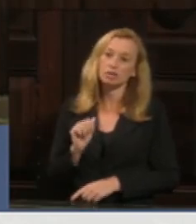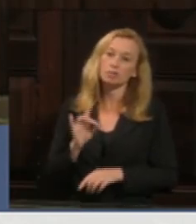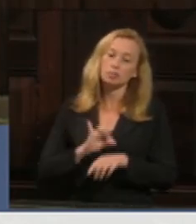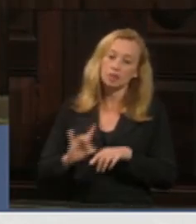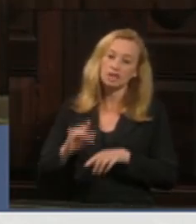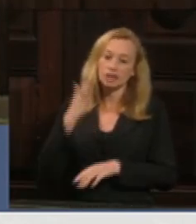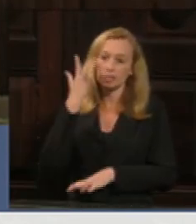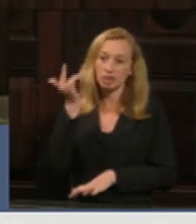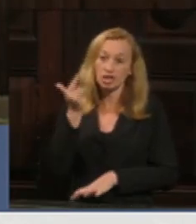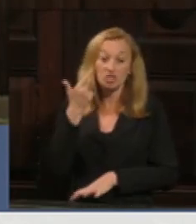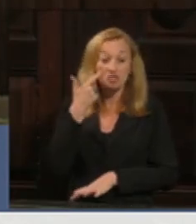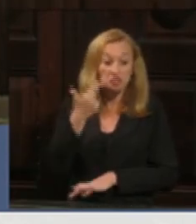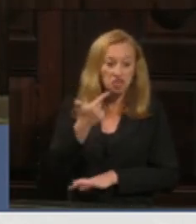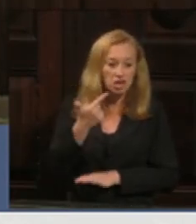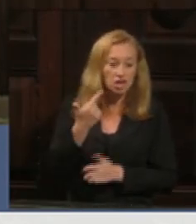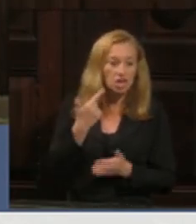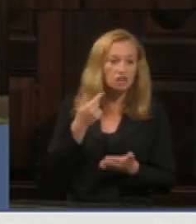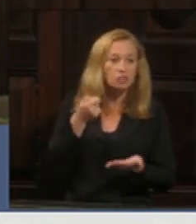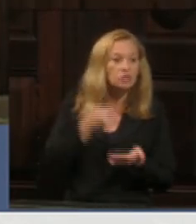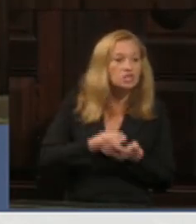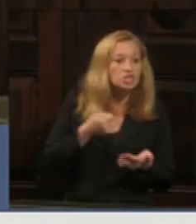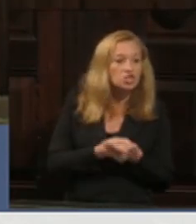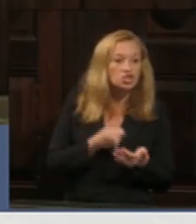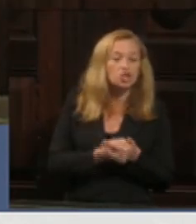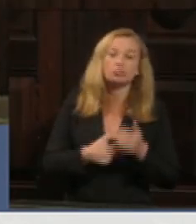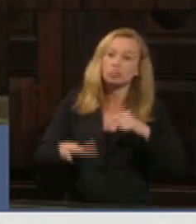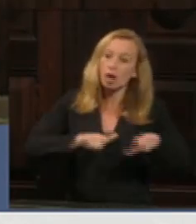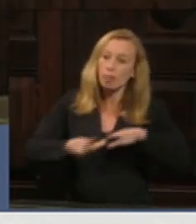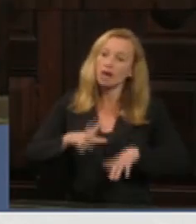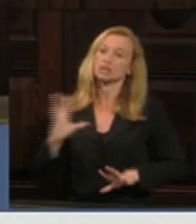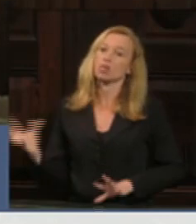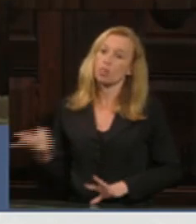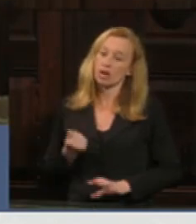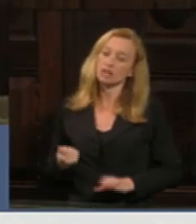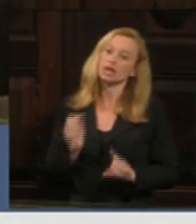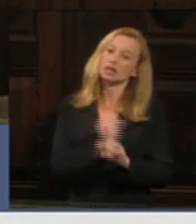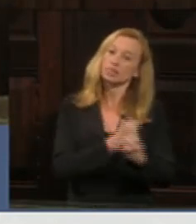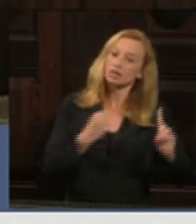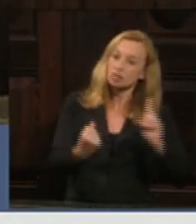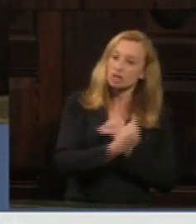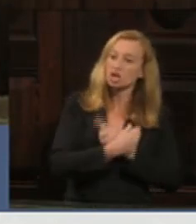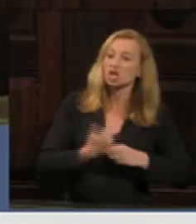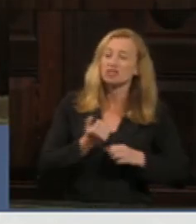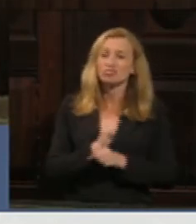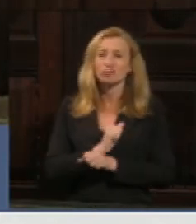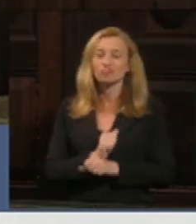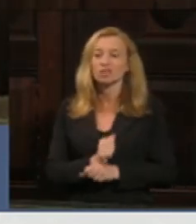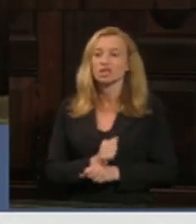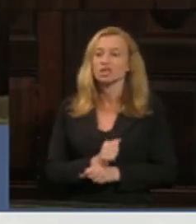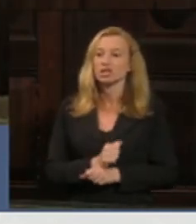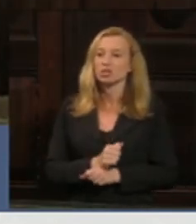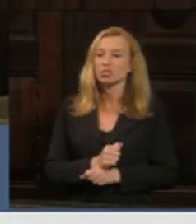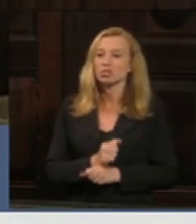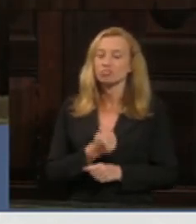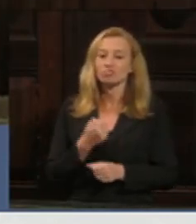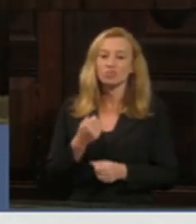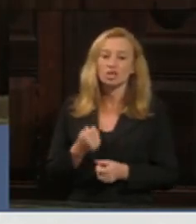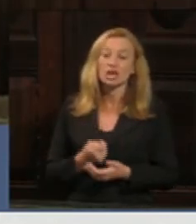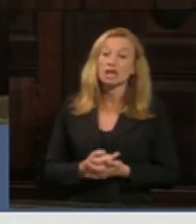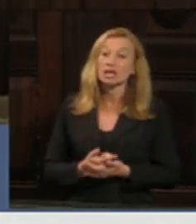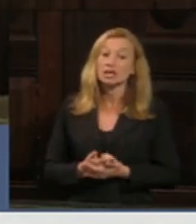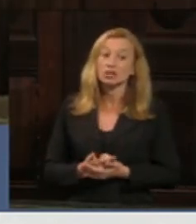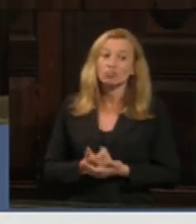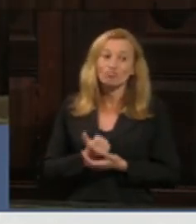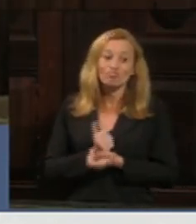cobrar efetivamente um serviço de qualidade para essa população que não aguenta mais, dia após dia, ser